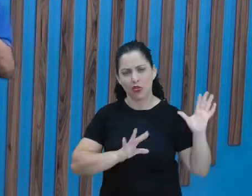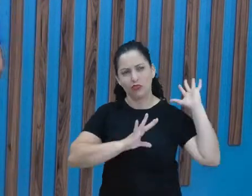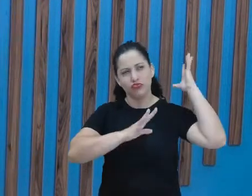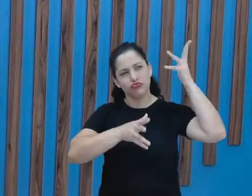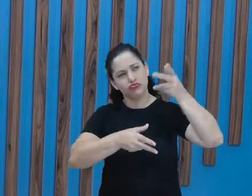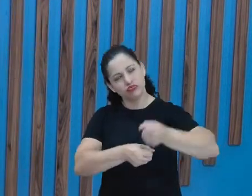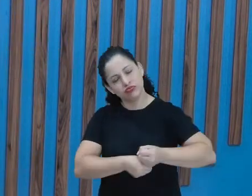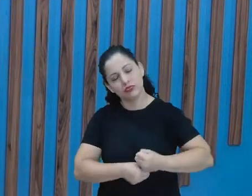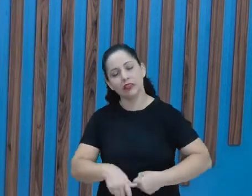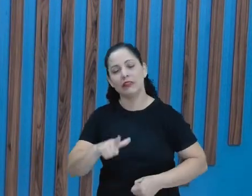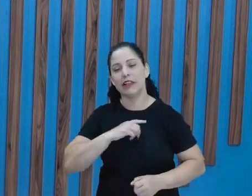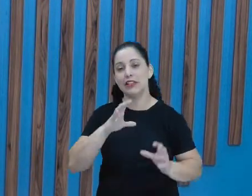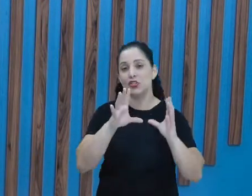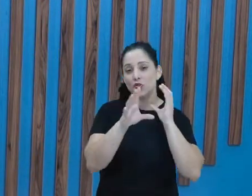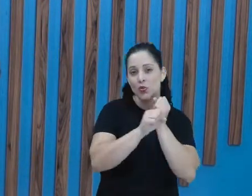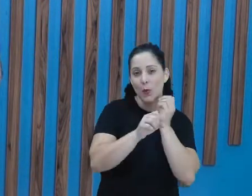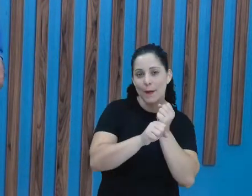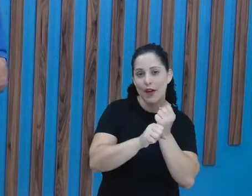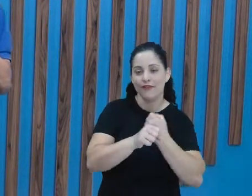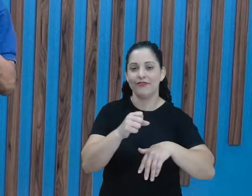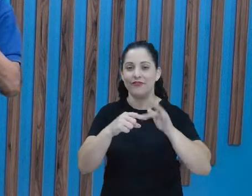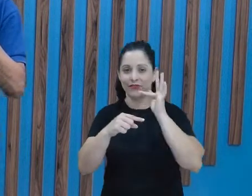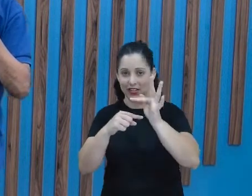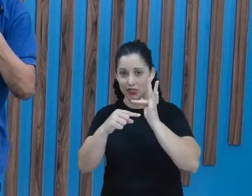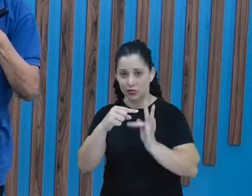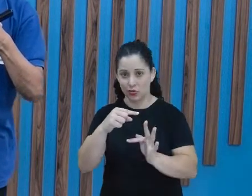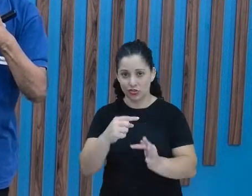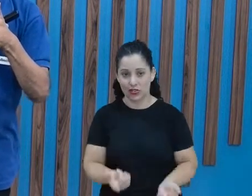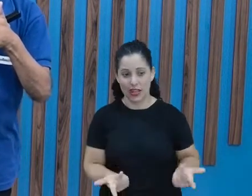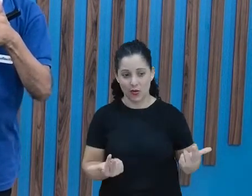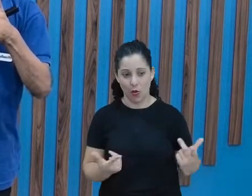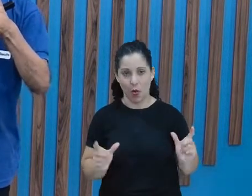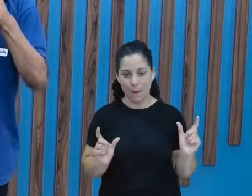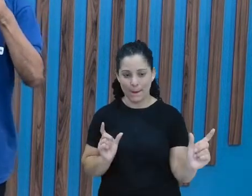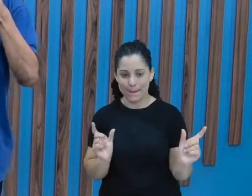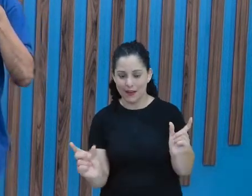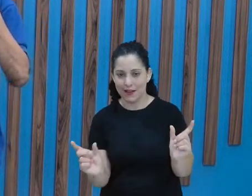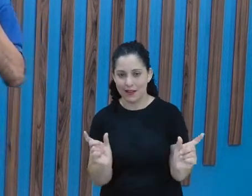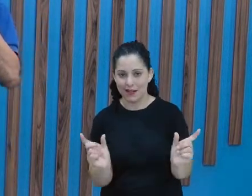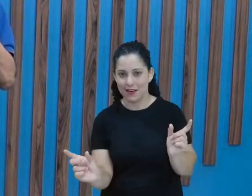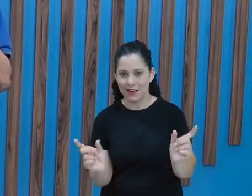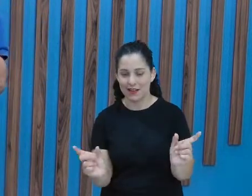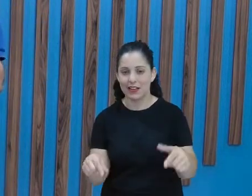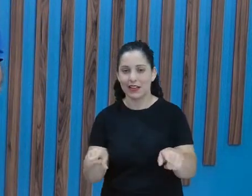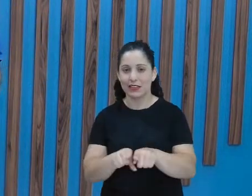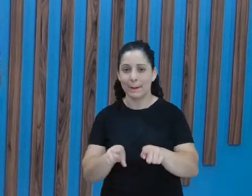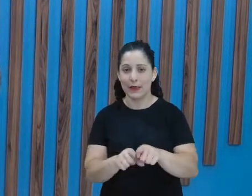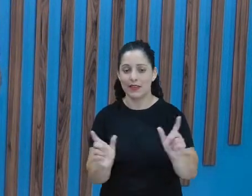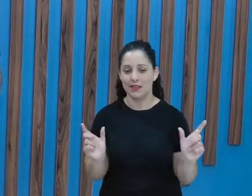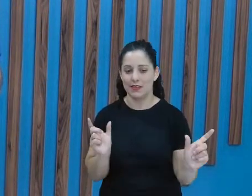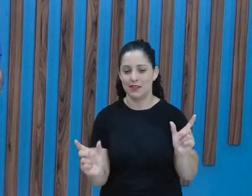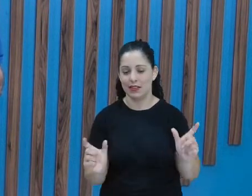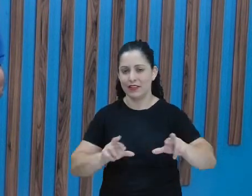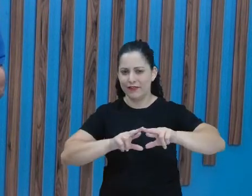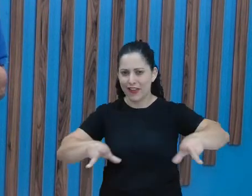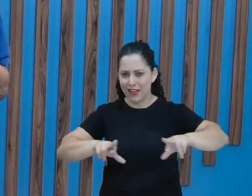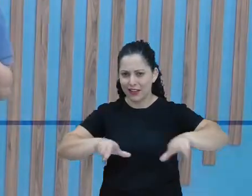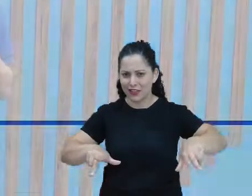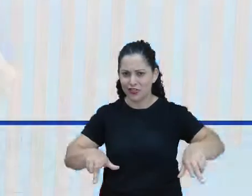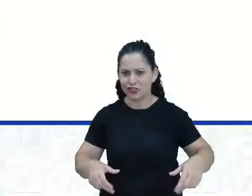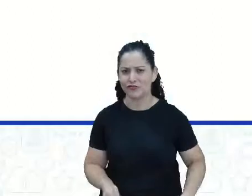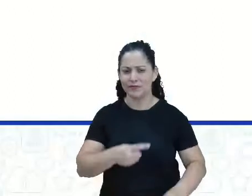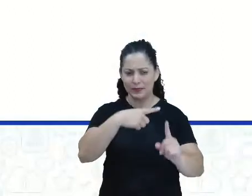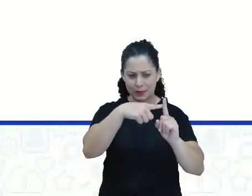soma de frações com denominadores iguais, soma de frações com denominadores diferentes,